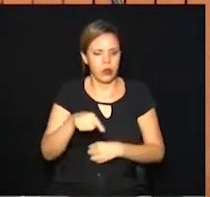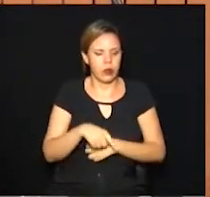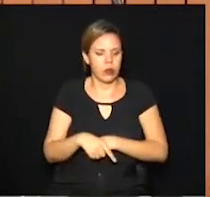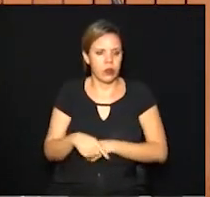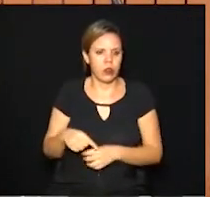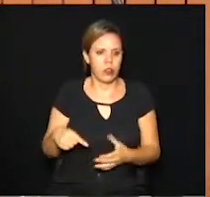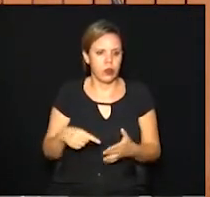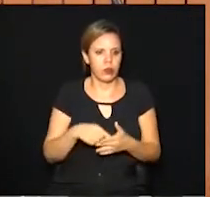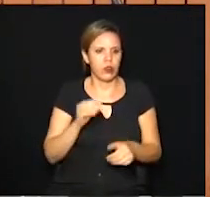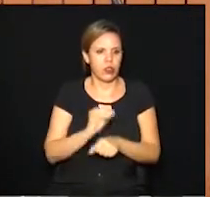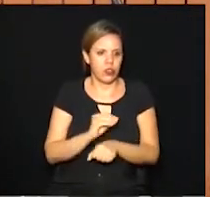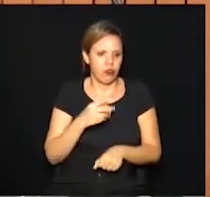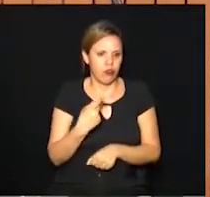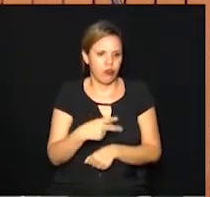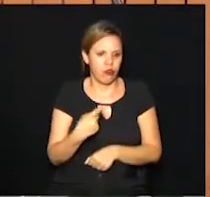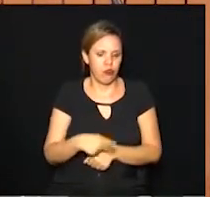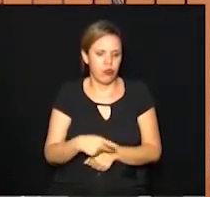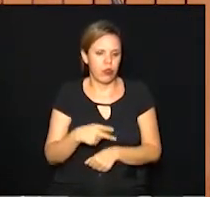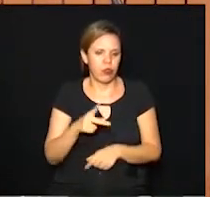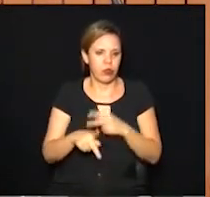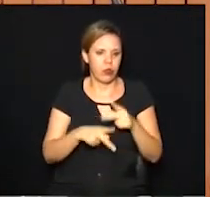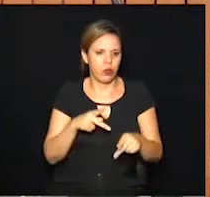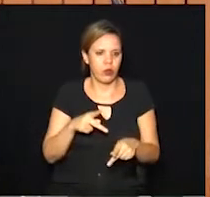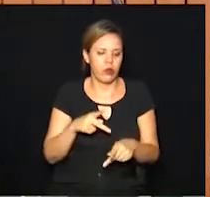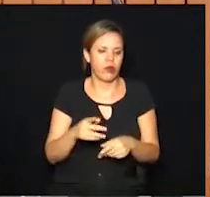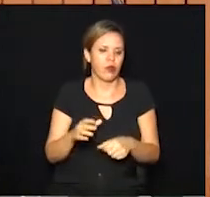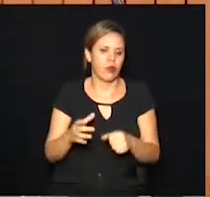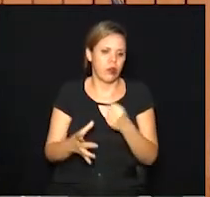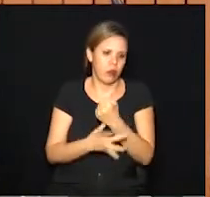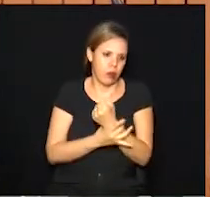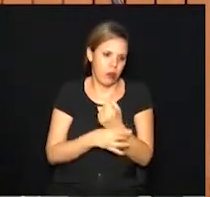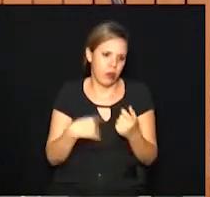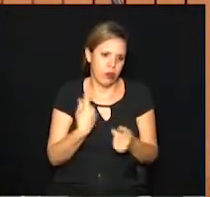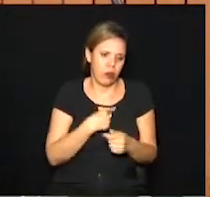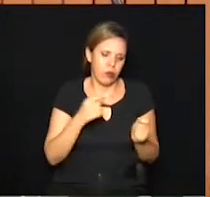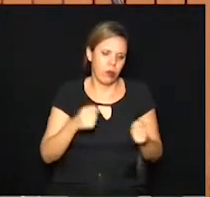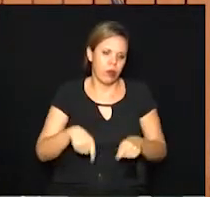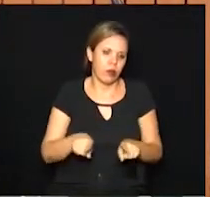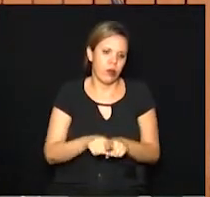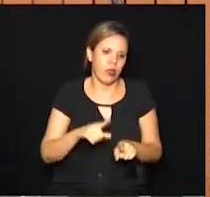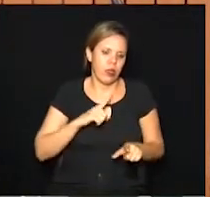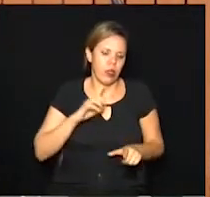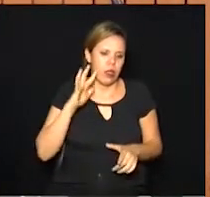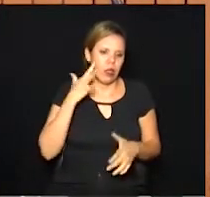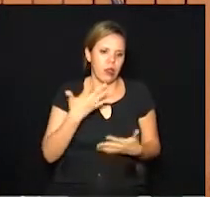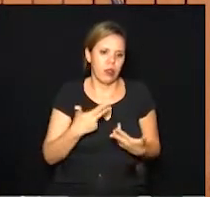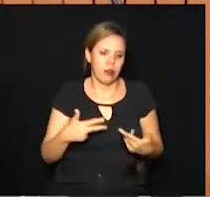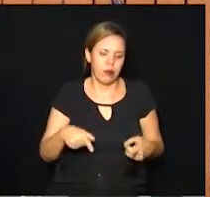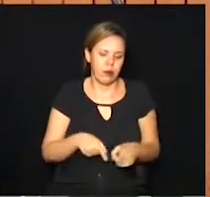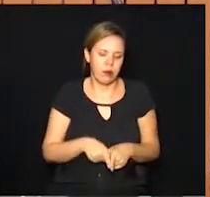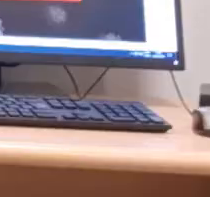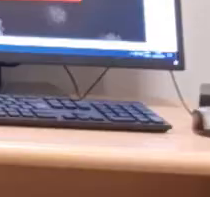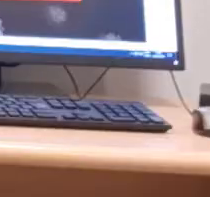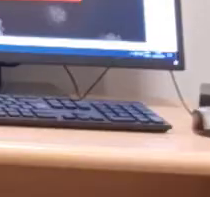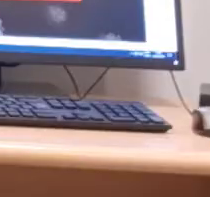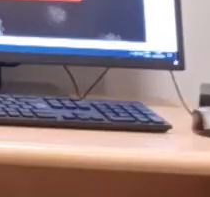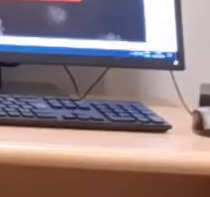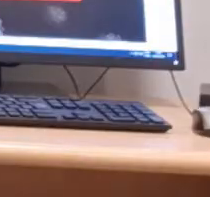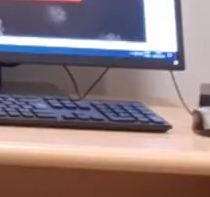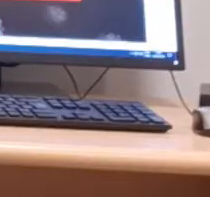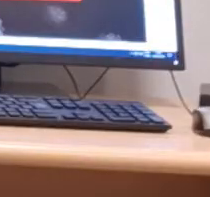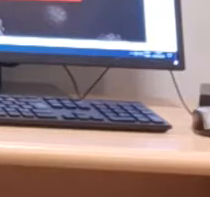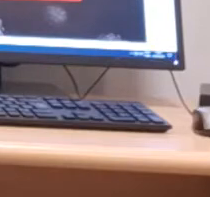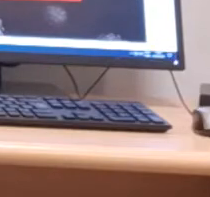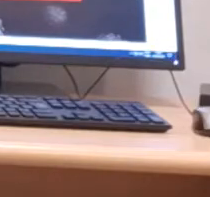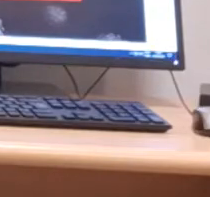sejam protegidas, sejam resguardadas e para que a gente possa ter, então, a resolução desses casos. Os